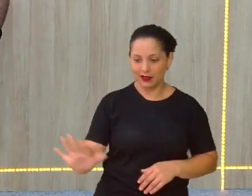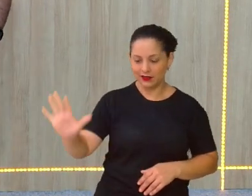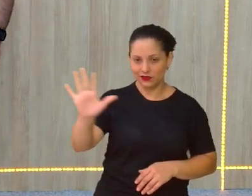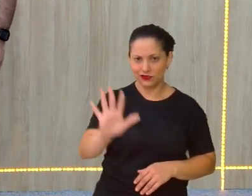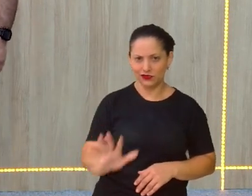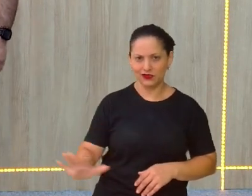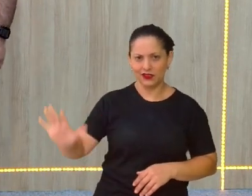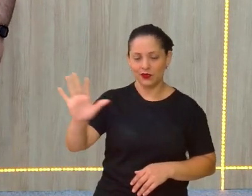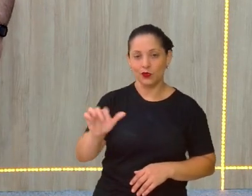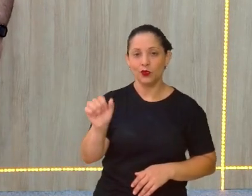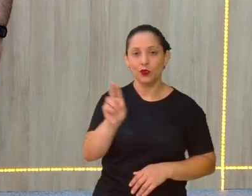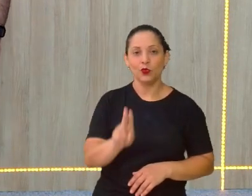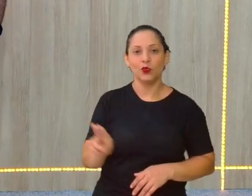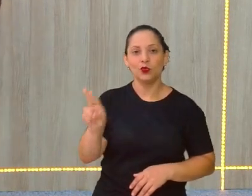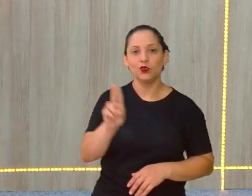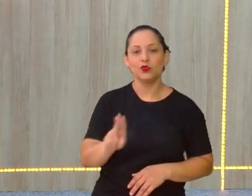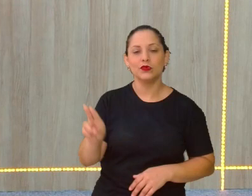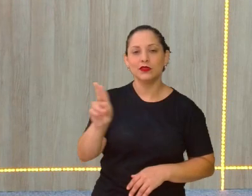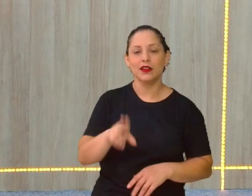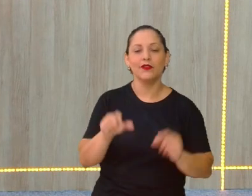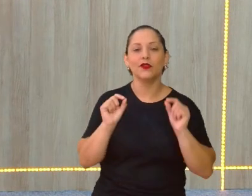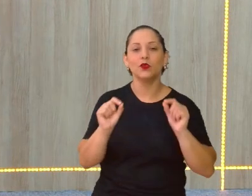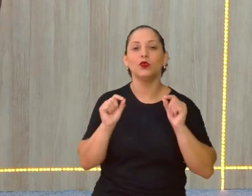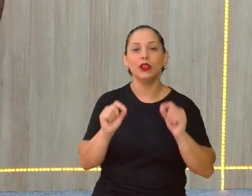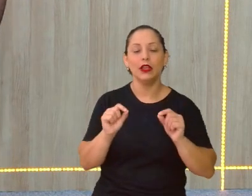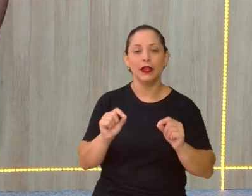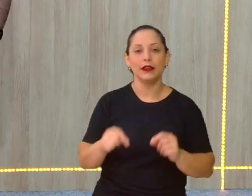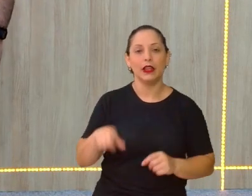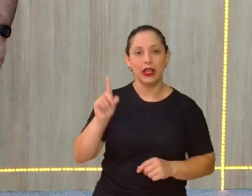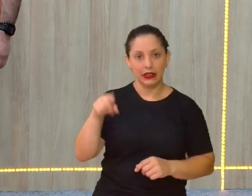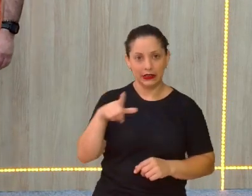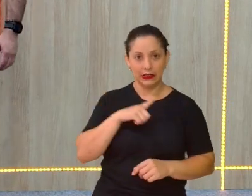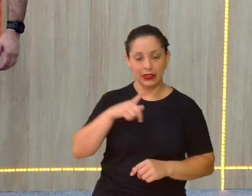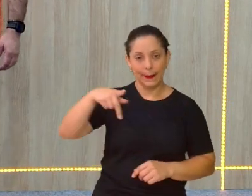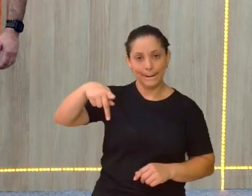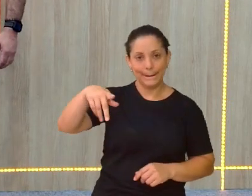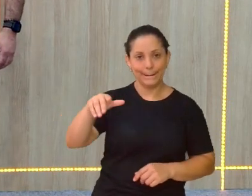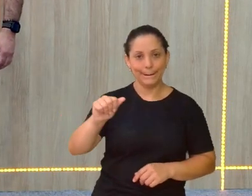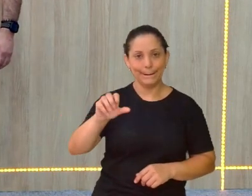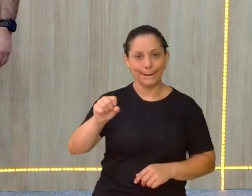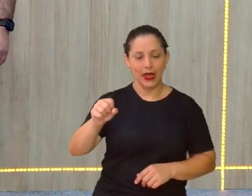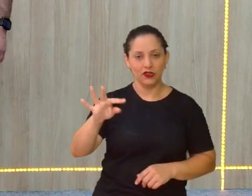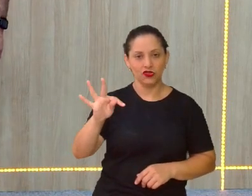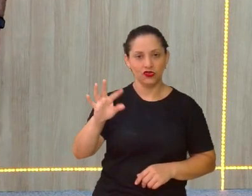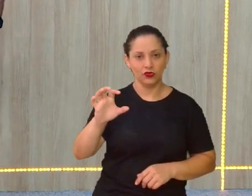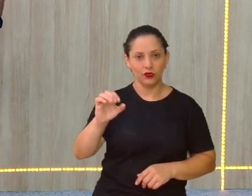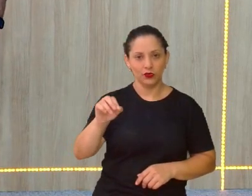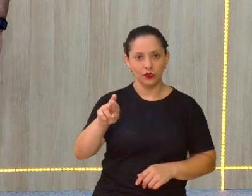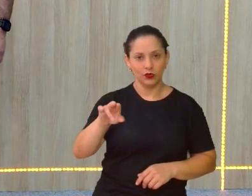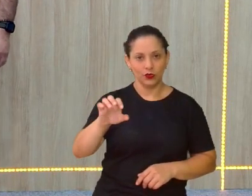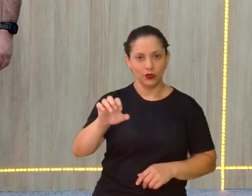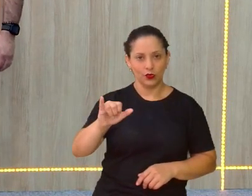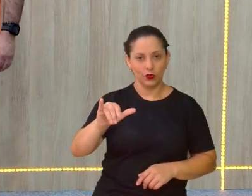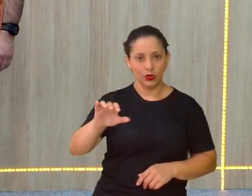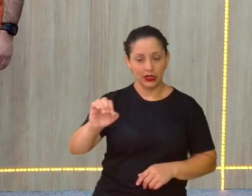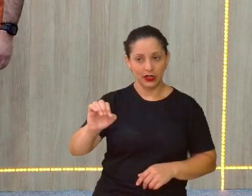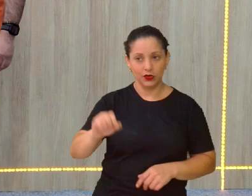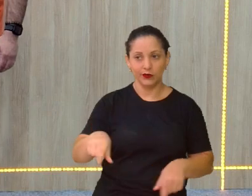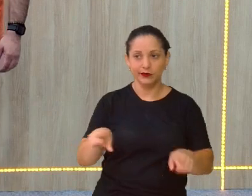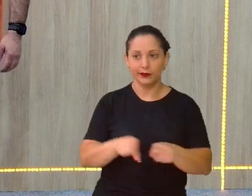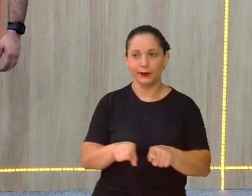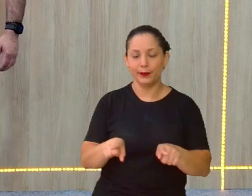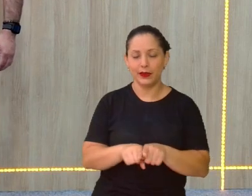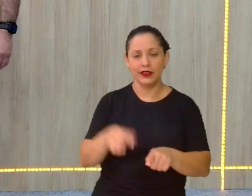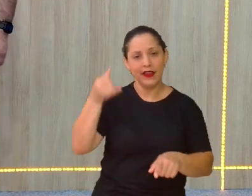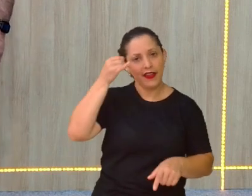a prática do pastoreio, né, que era a principal atividade, e para se proteger dos sucessivos ataques dos